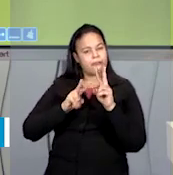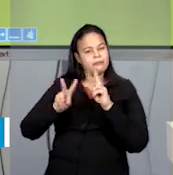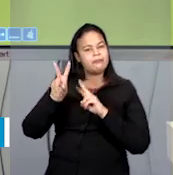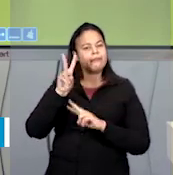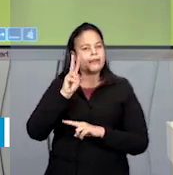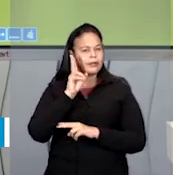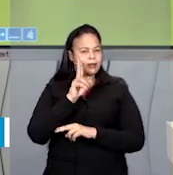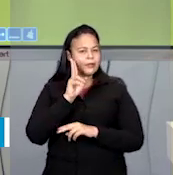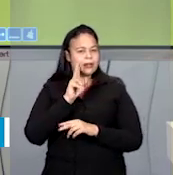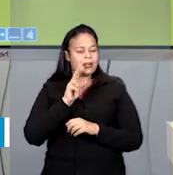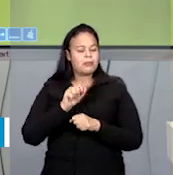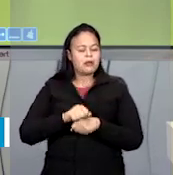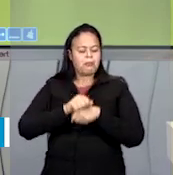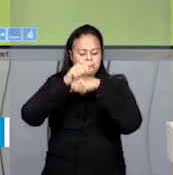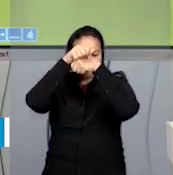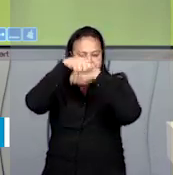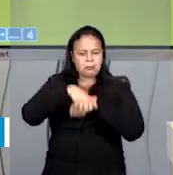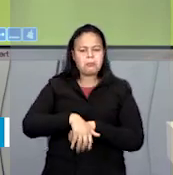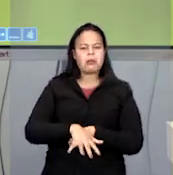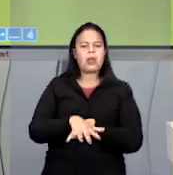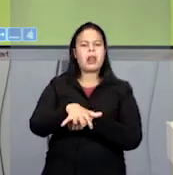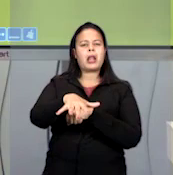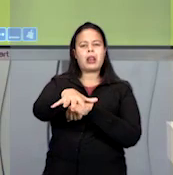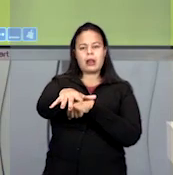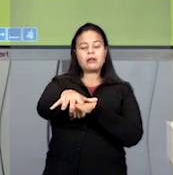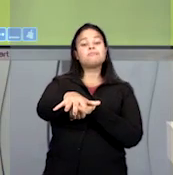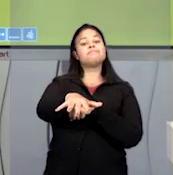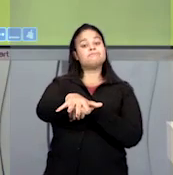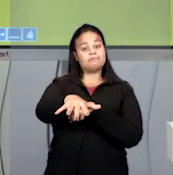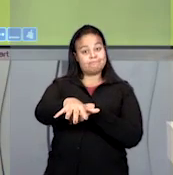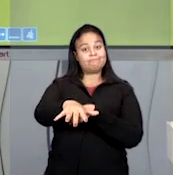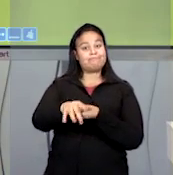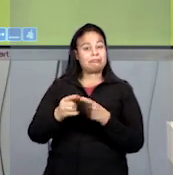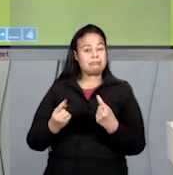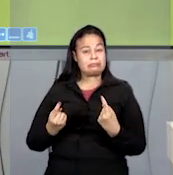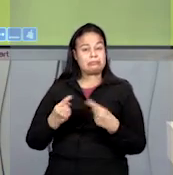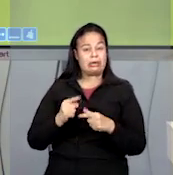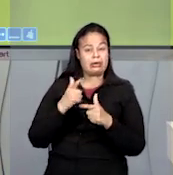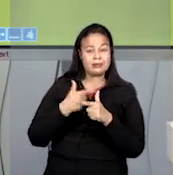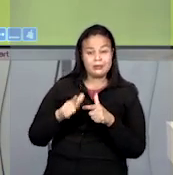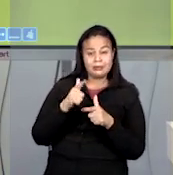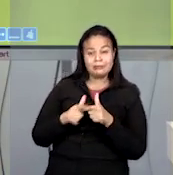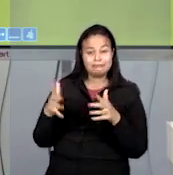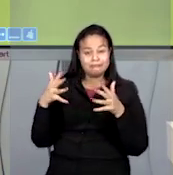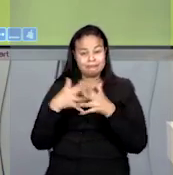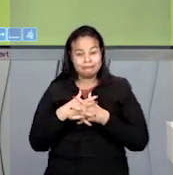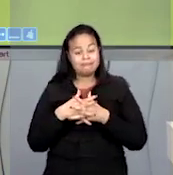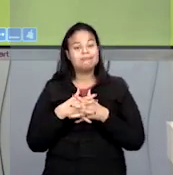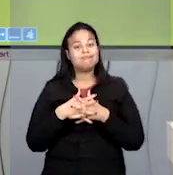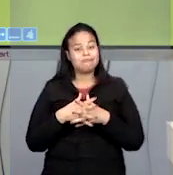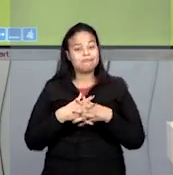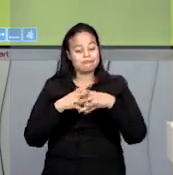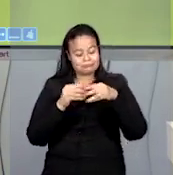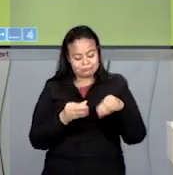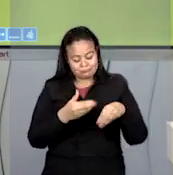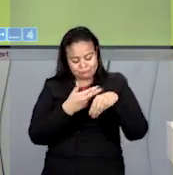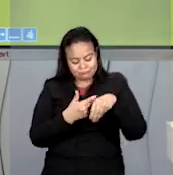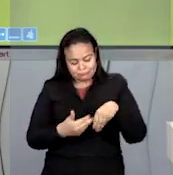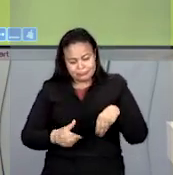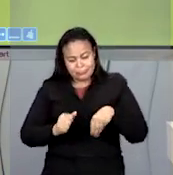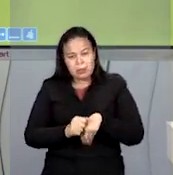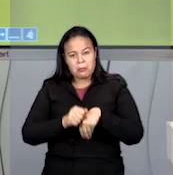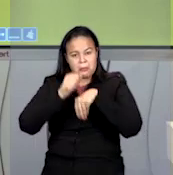vivenciou, estourar, né? E esses impactos ambientais causados pelo estouro das